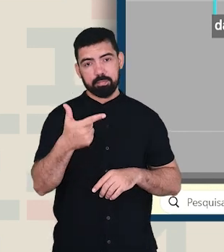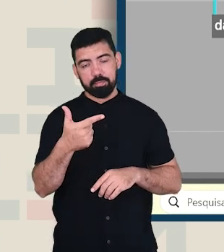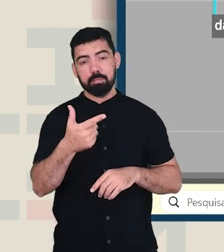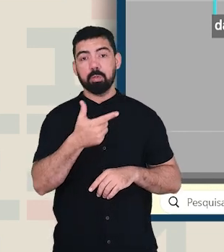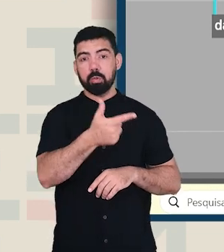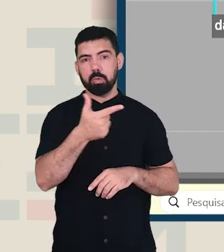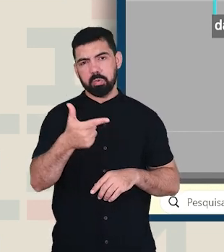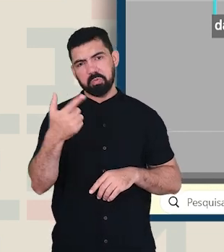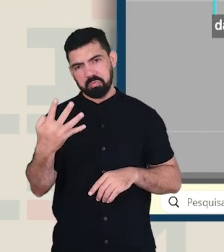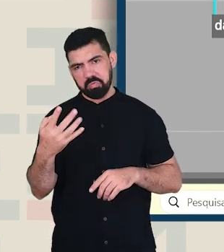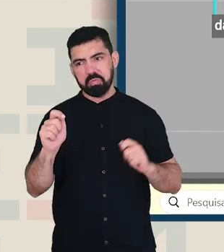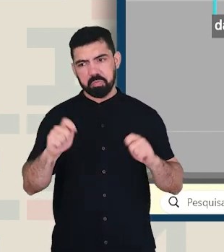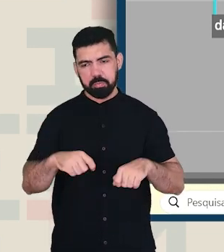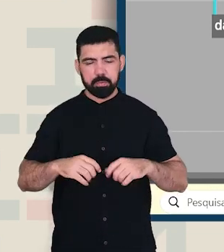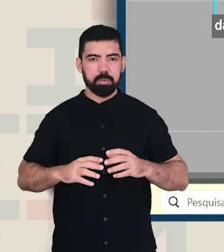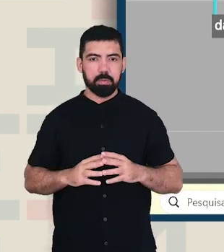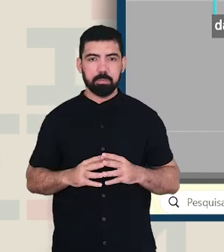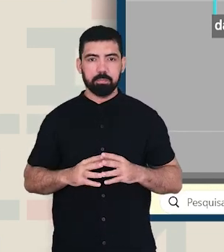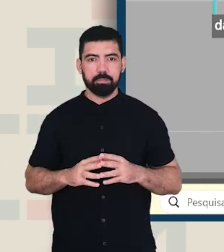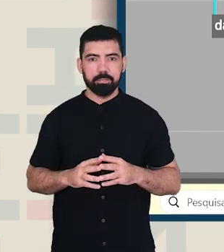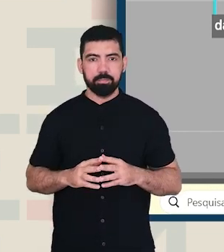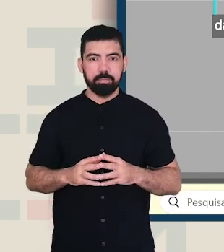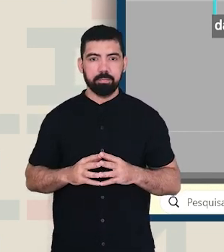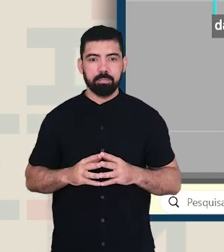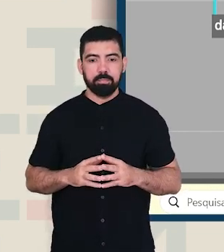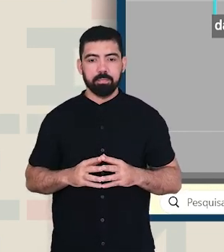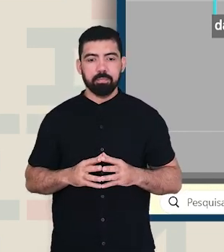224 pode ser. Então,